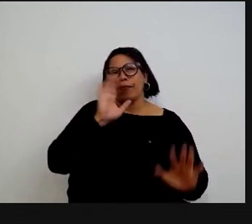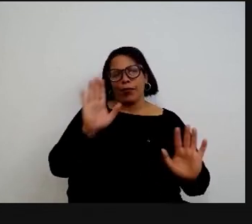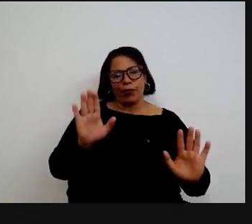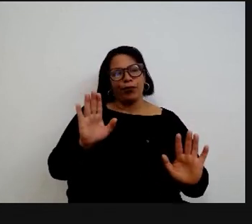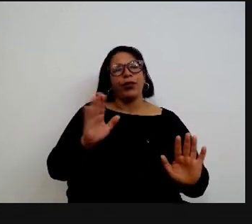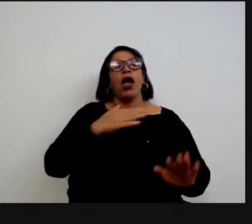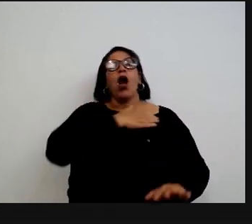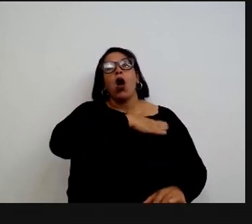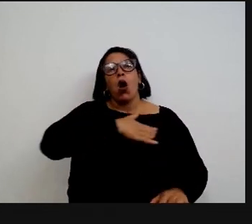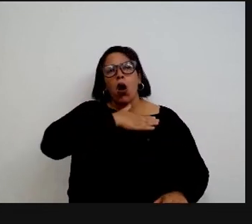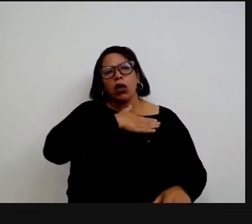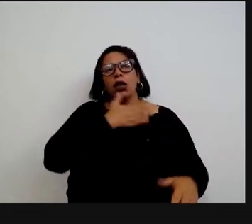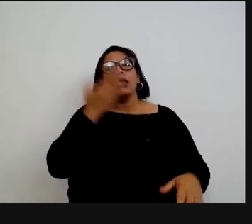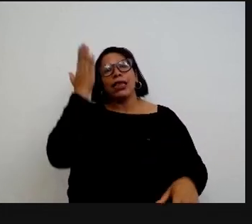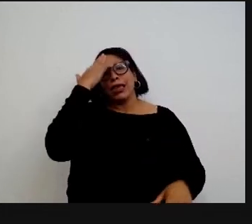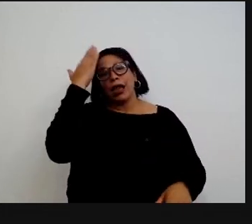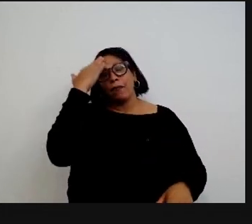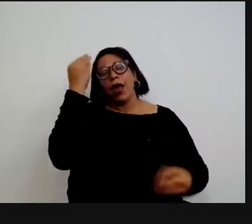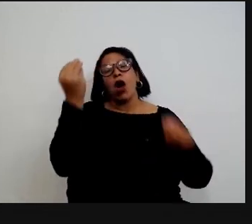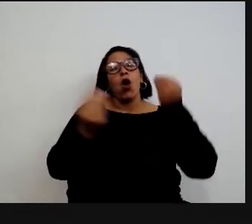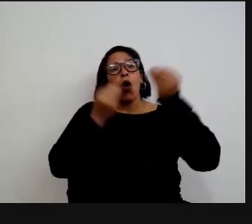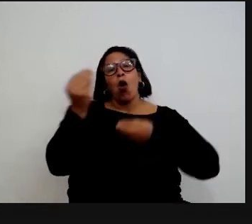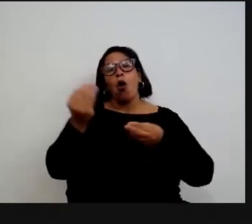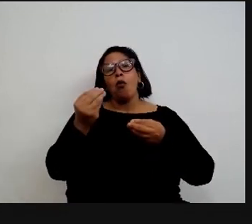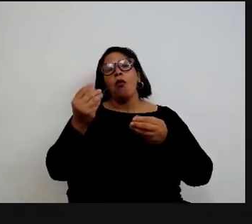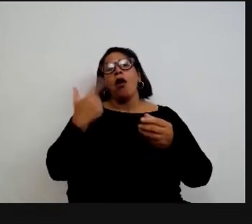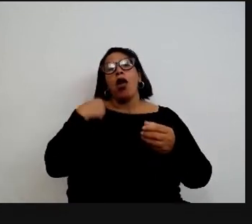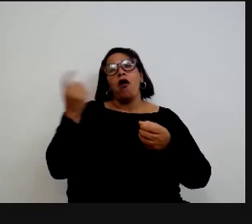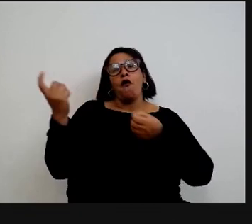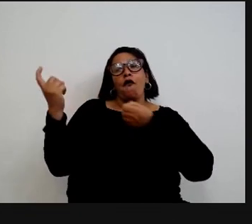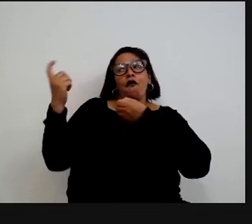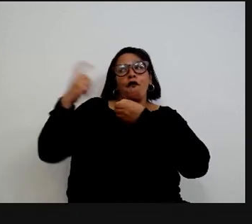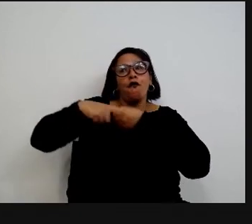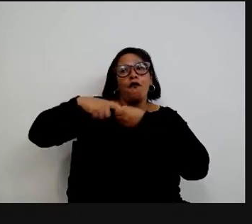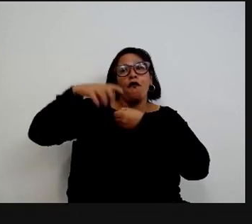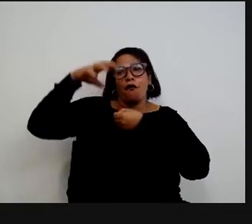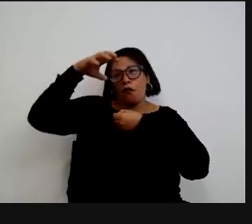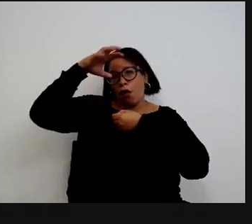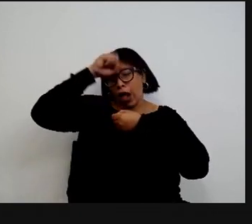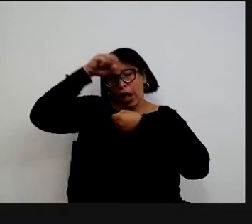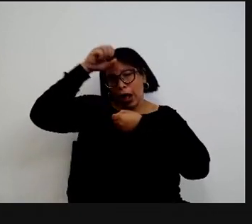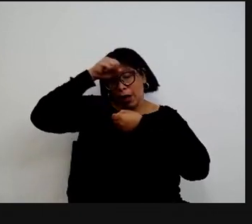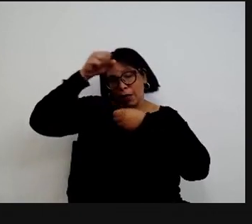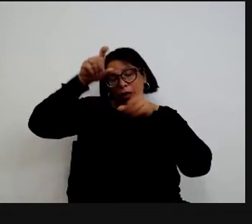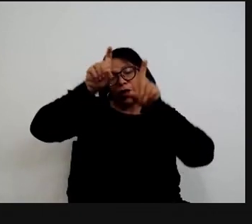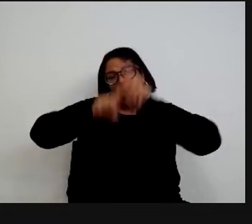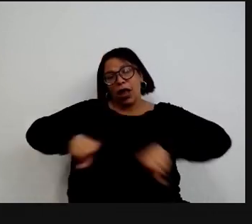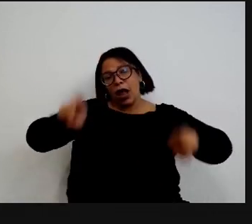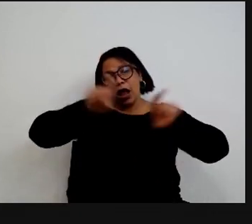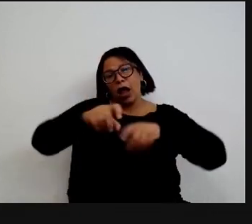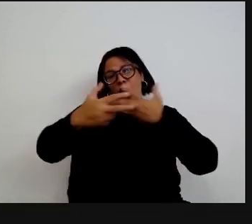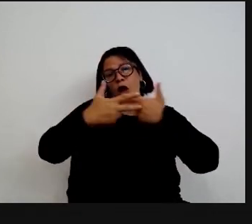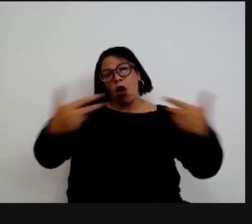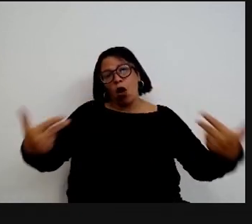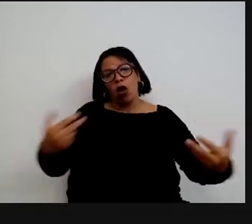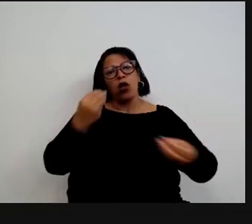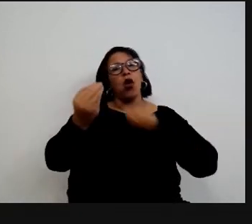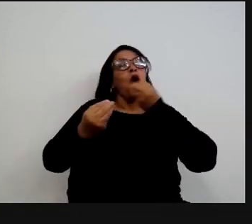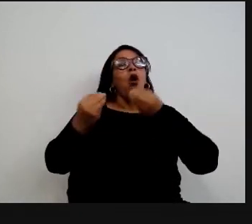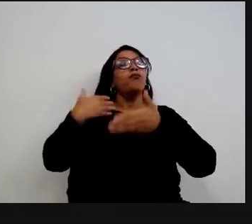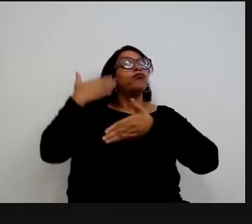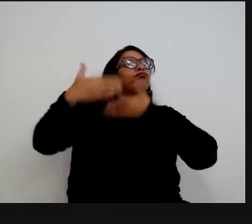aí eu gostaria de saber como é que se faz para se recuperar quando a gente tem essa transformação digital, essas pessoas que ficam um pouco para trás